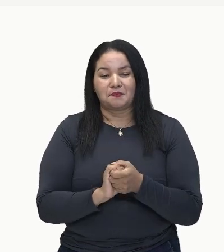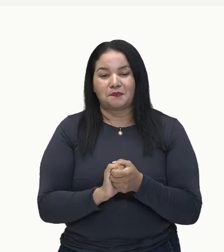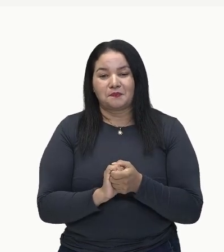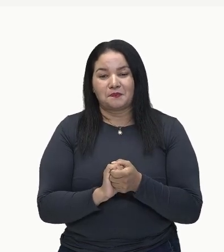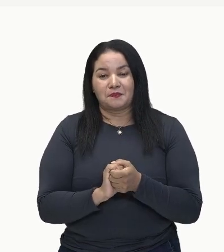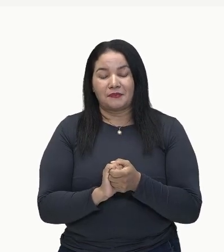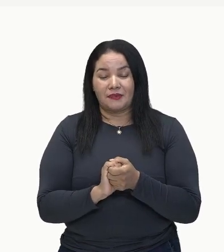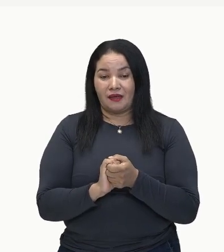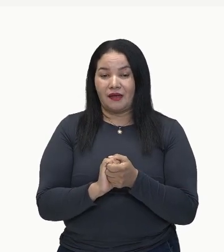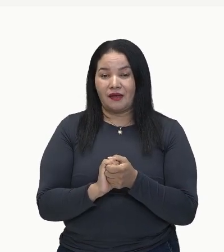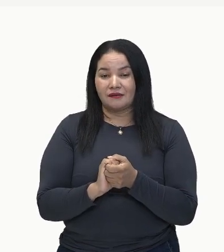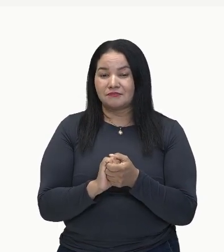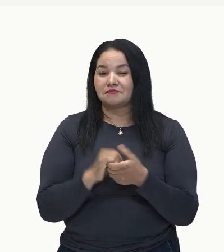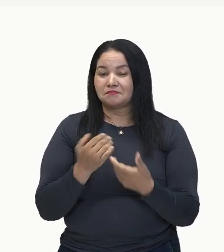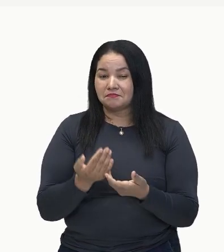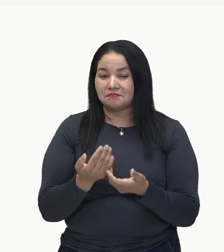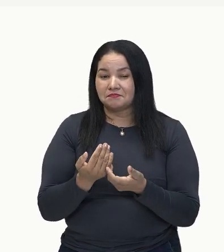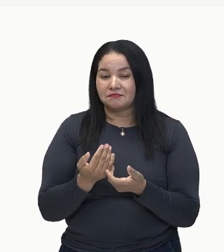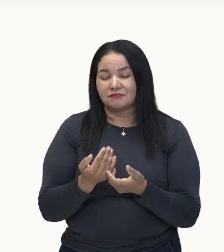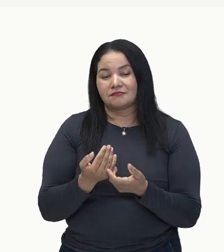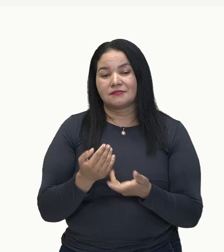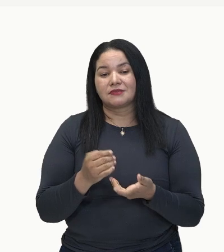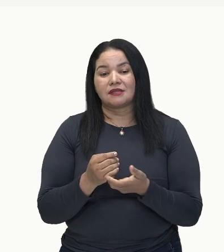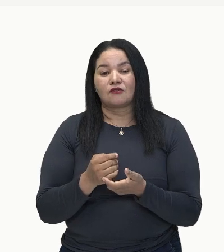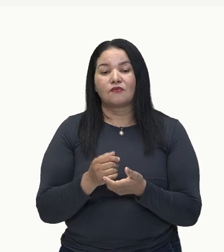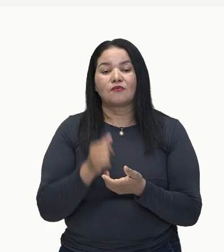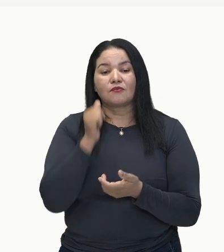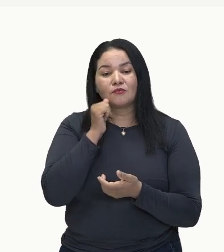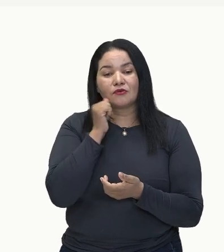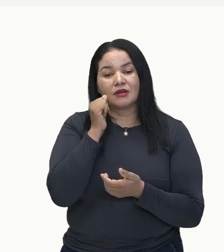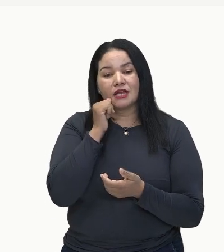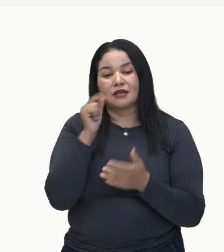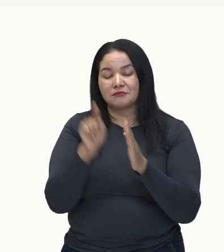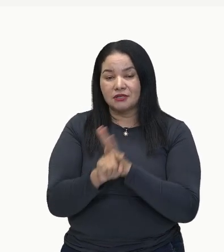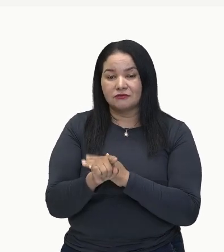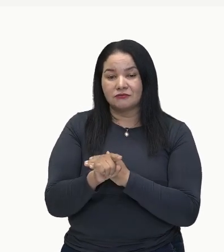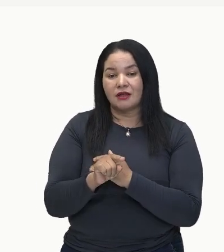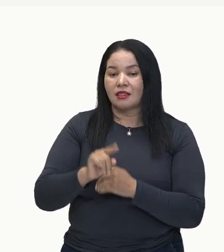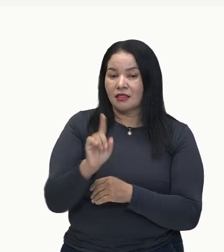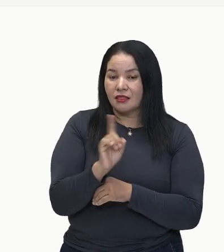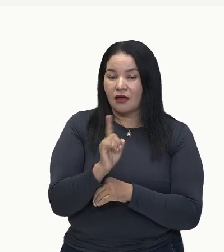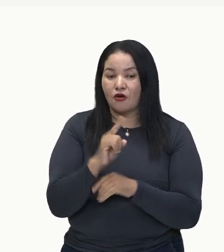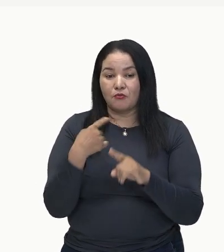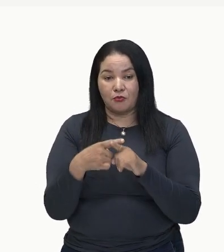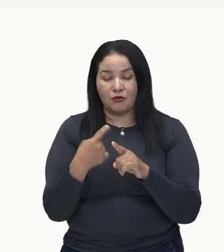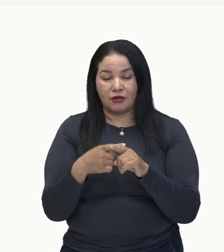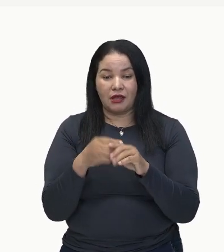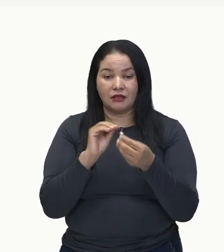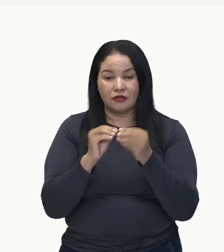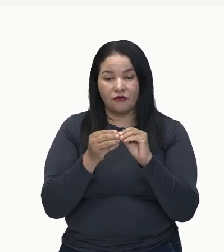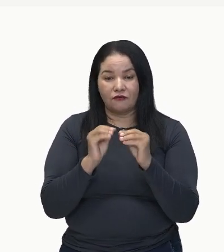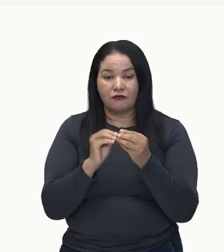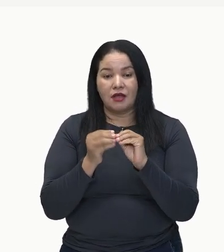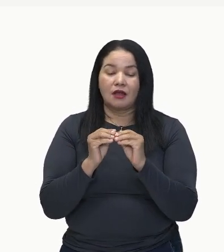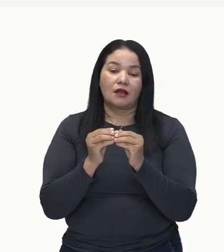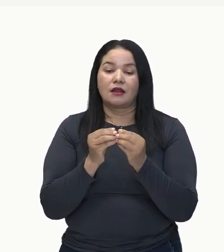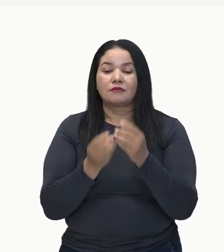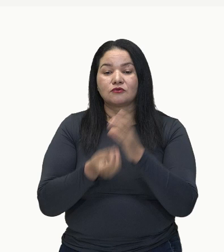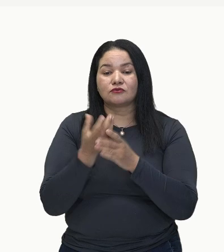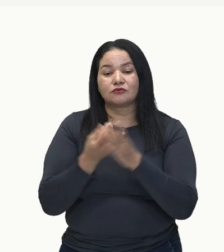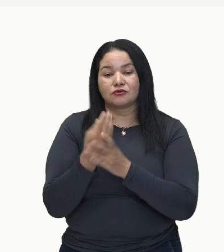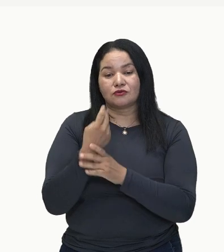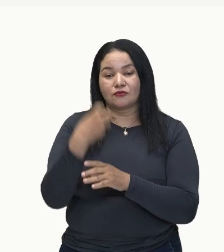início do texto. Diz bem assim, Maria Aparecida, claro que não. Considerar a telenovela um produto cultural alienante é um